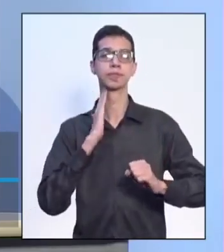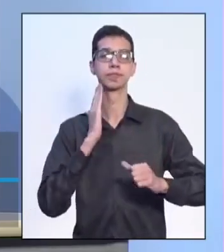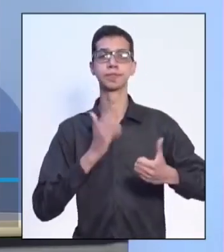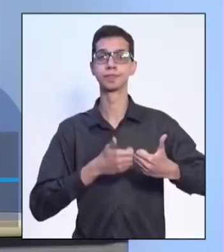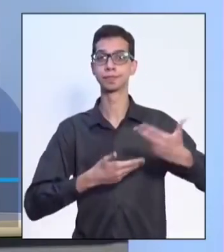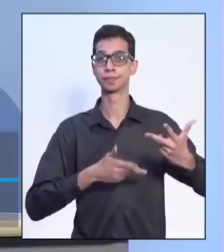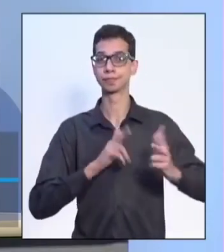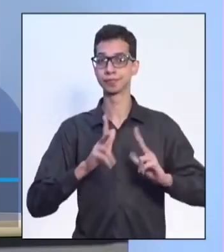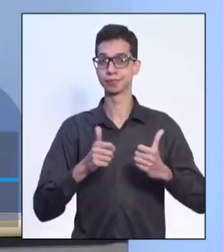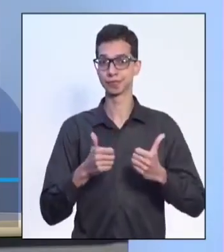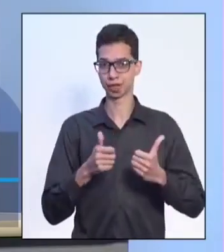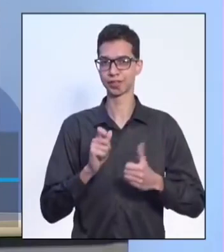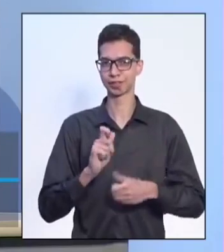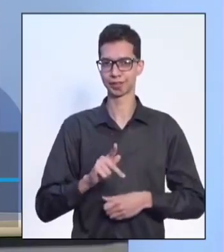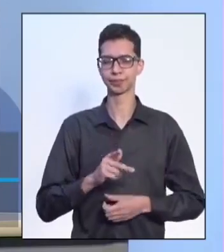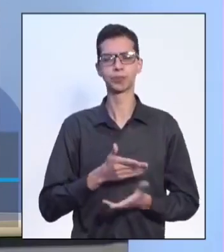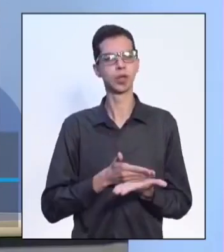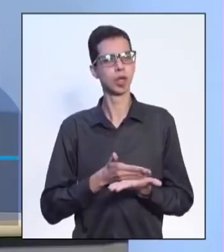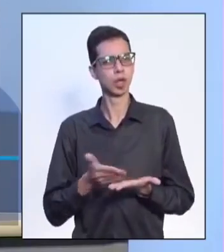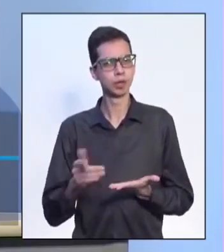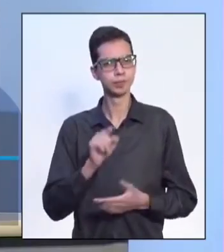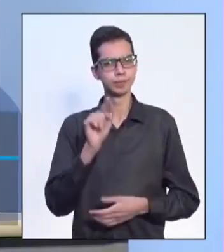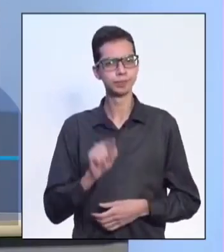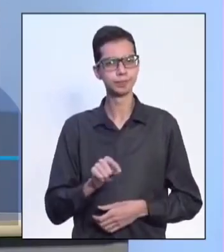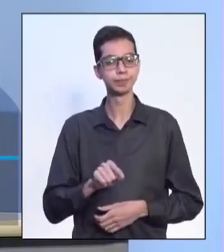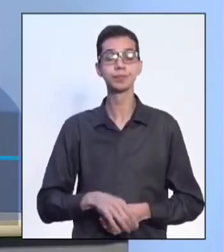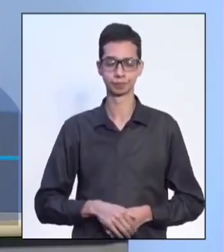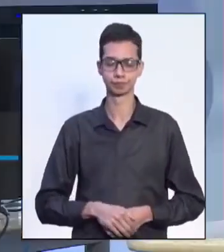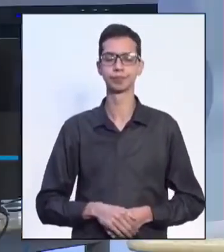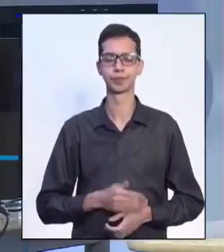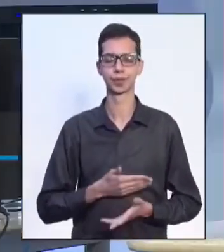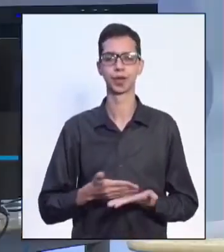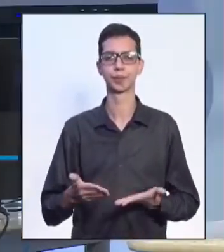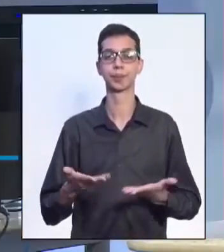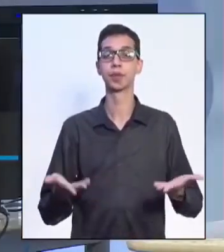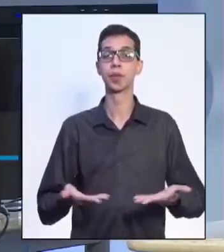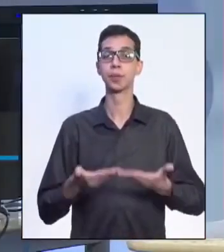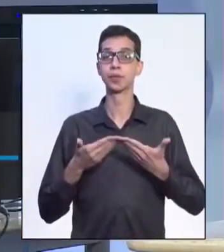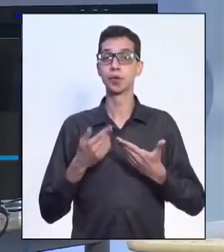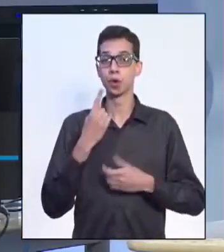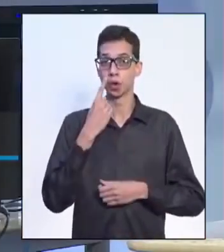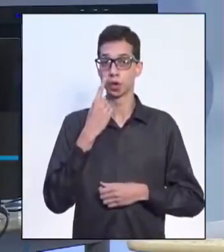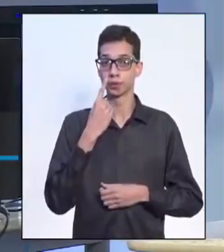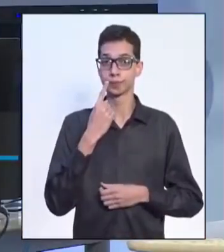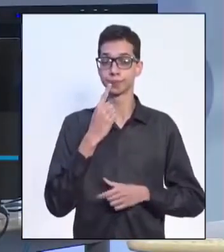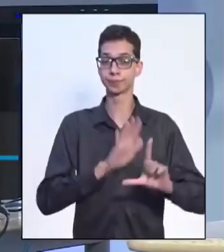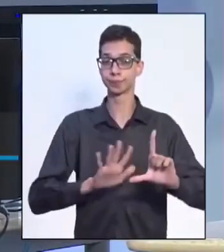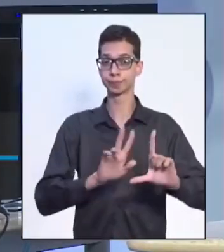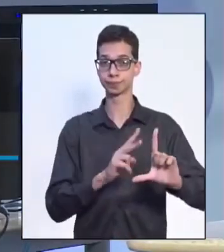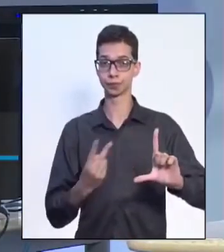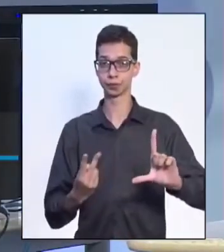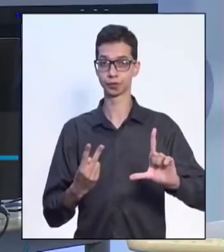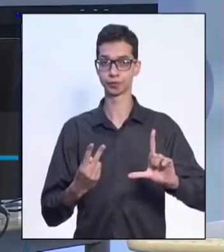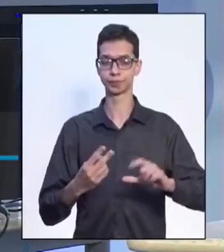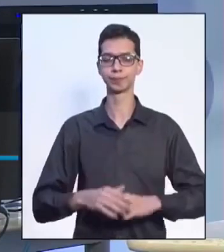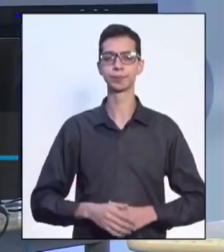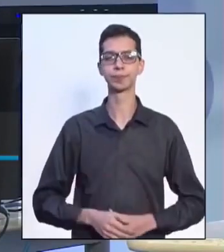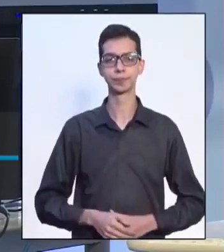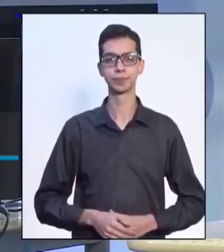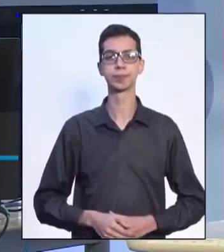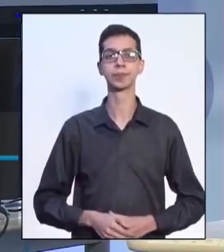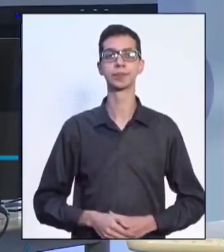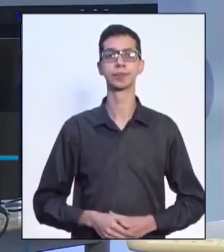tá bom? Professora Inês, vamos começar? Vamos. Por favor, então, o próximo slide. Nesse